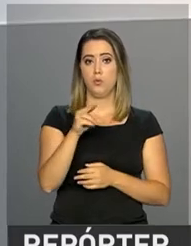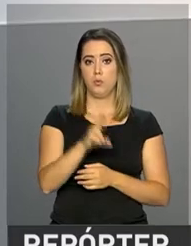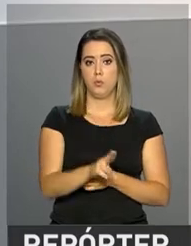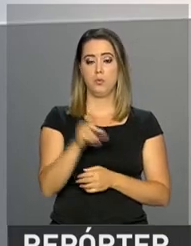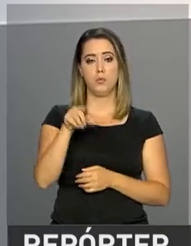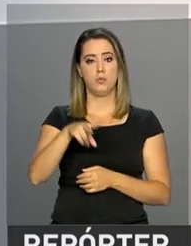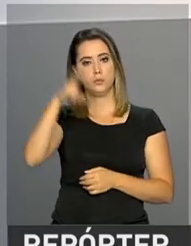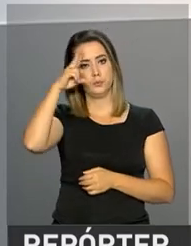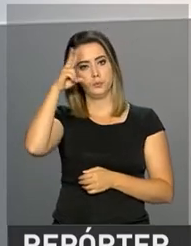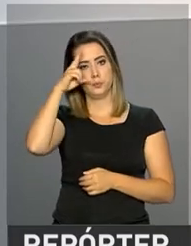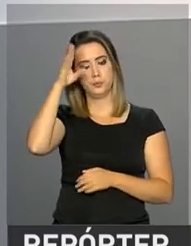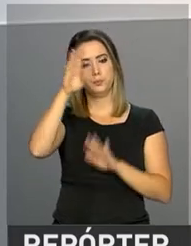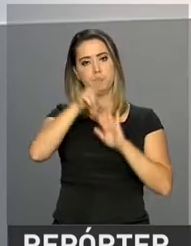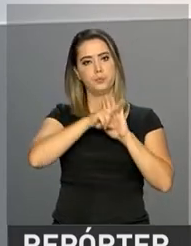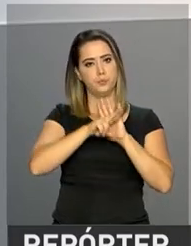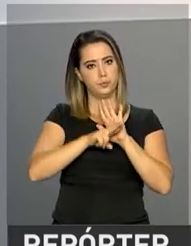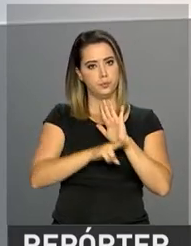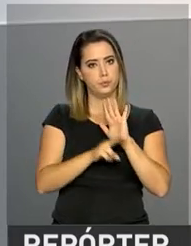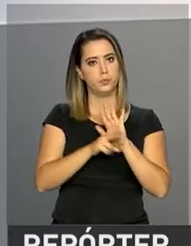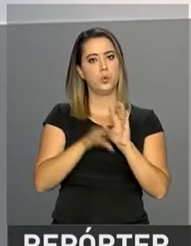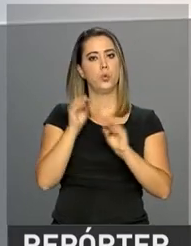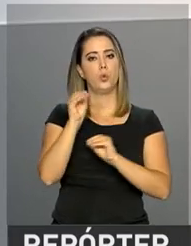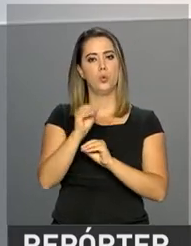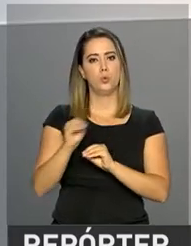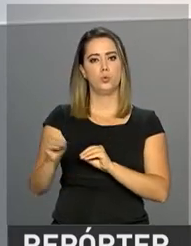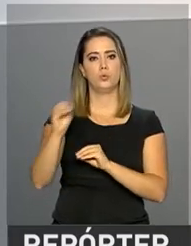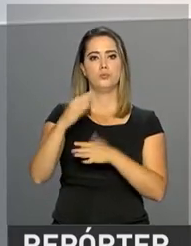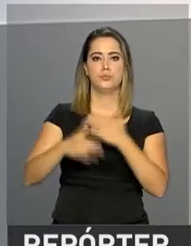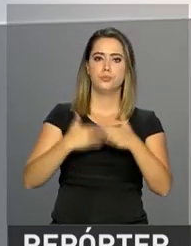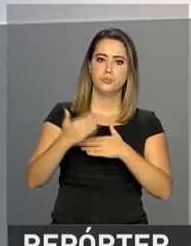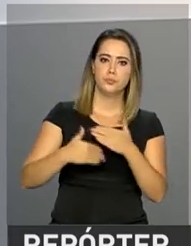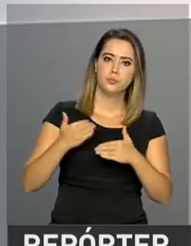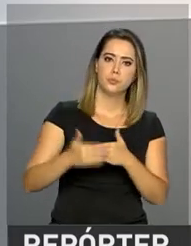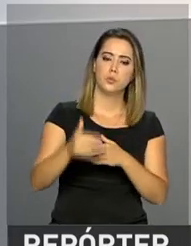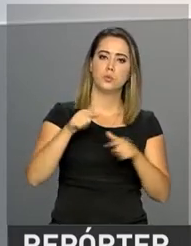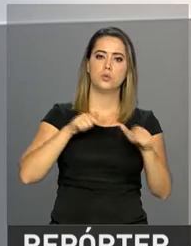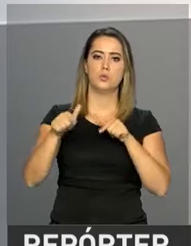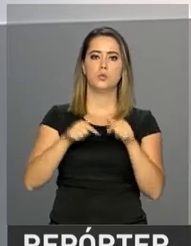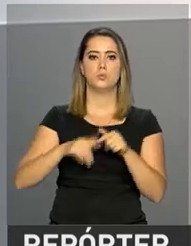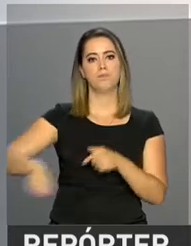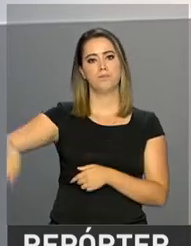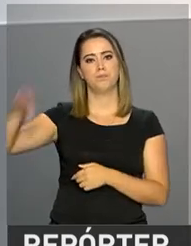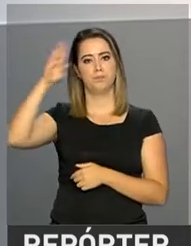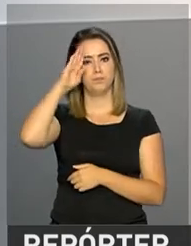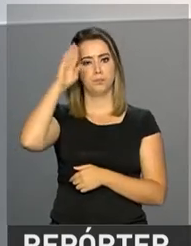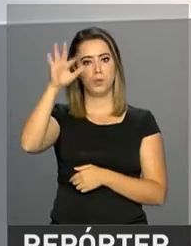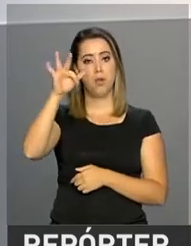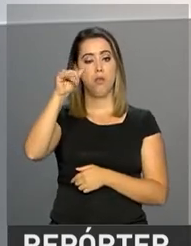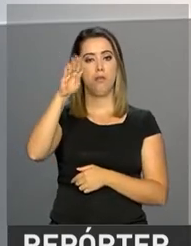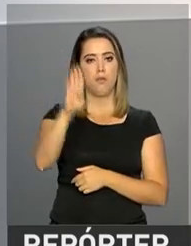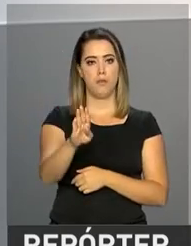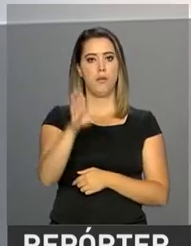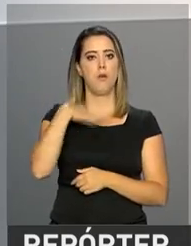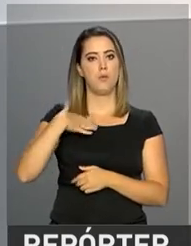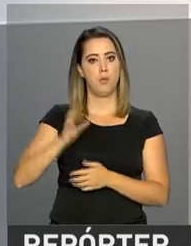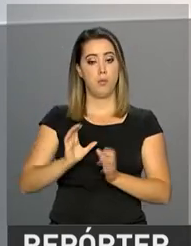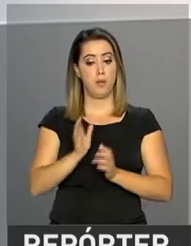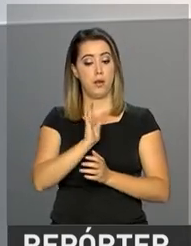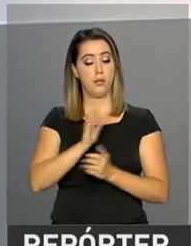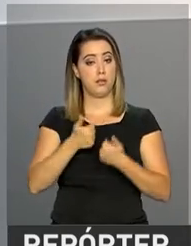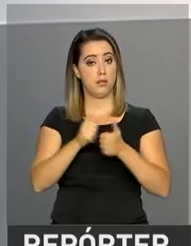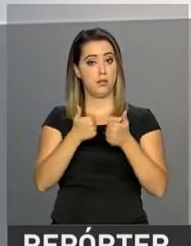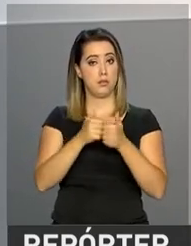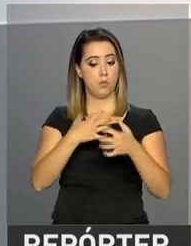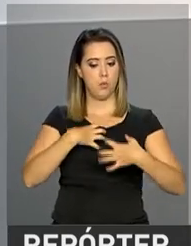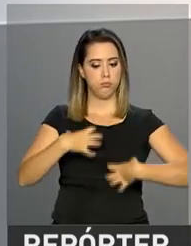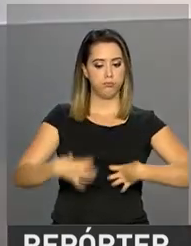desta segunda-feira, normas que tratam do fluxo operacional das missões da Força Aérea Brasileira para transporte de órgãos